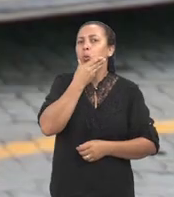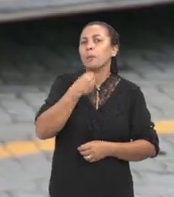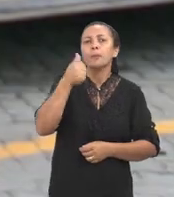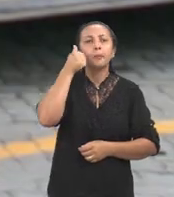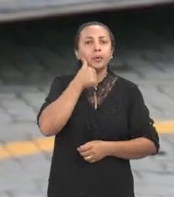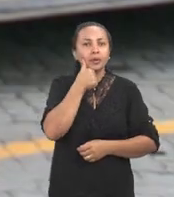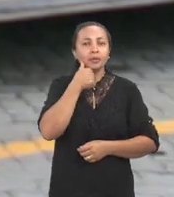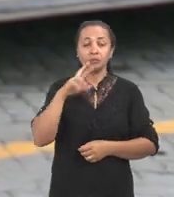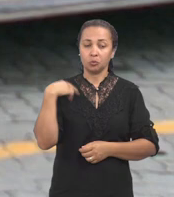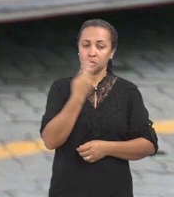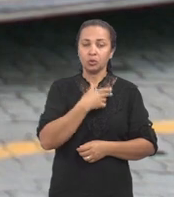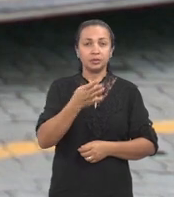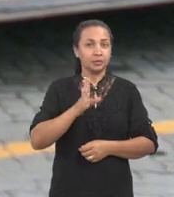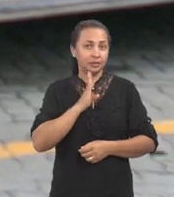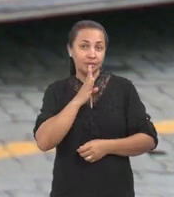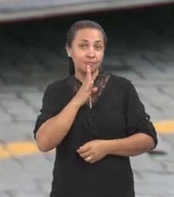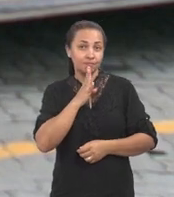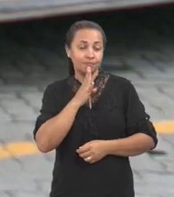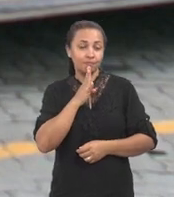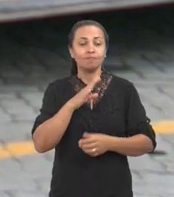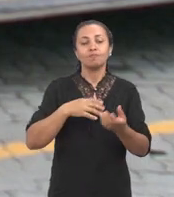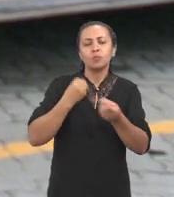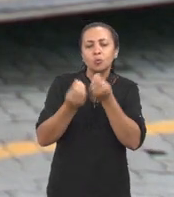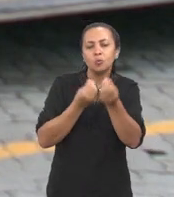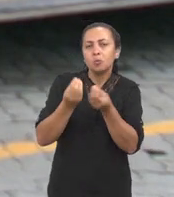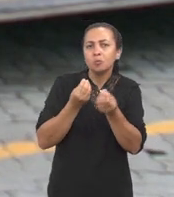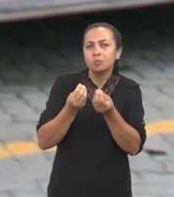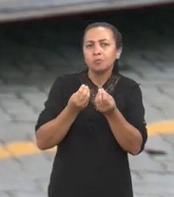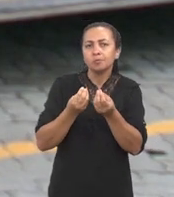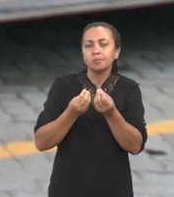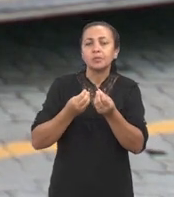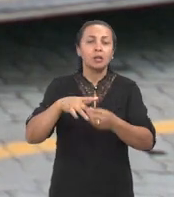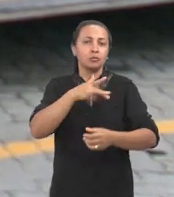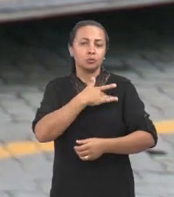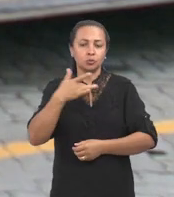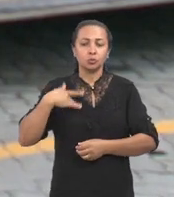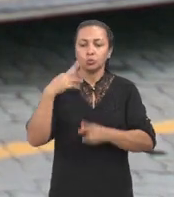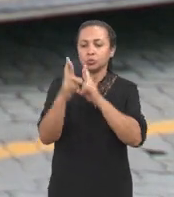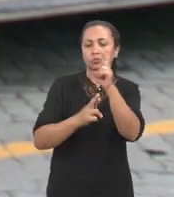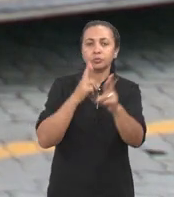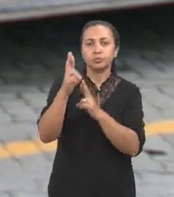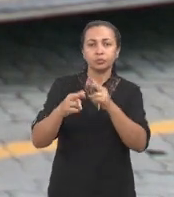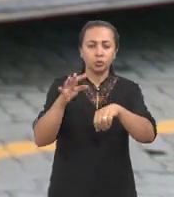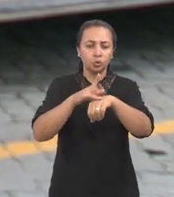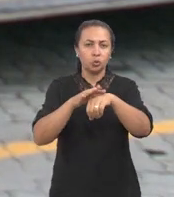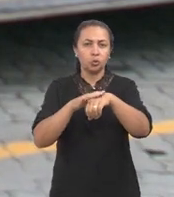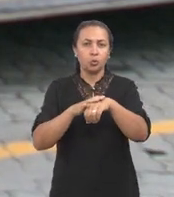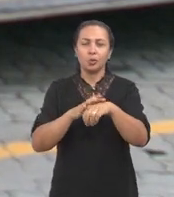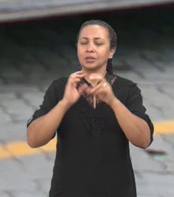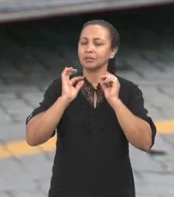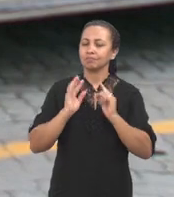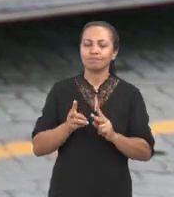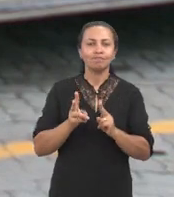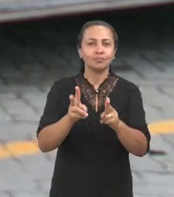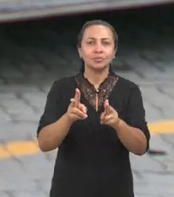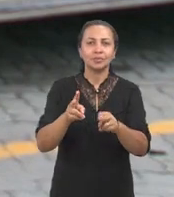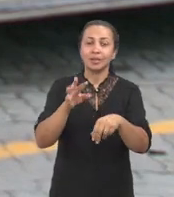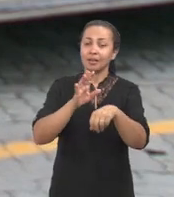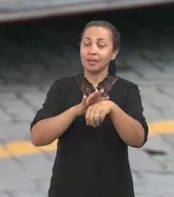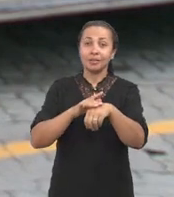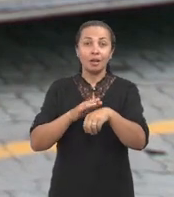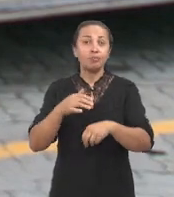a gente queria conhecer através do auto-relato Quais eram as condições saúde relacionadas à doença crônica